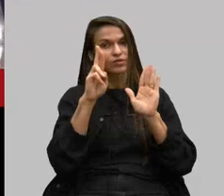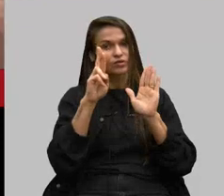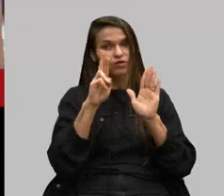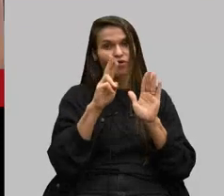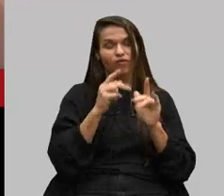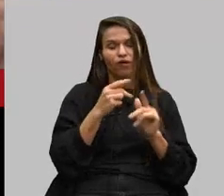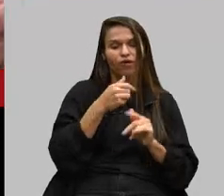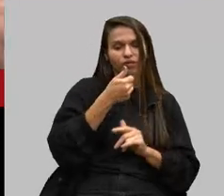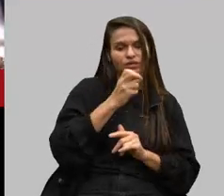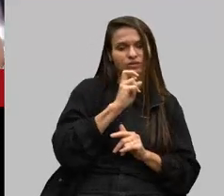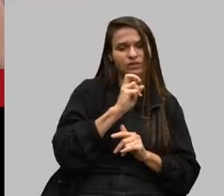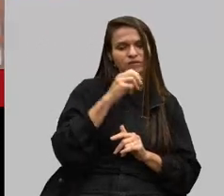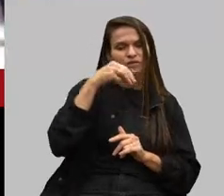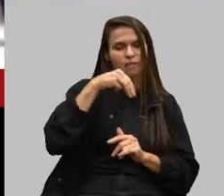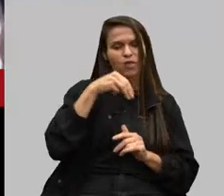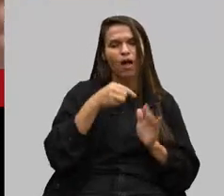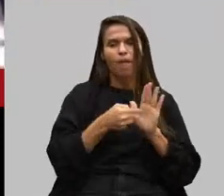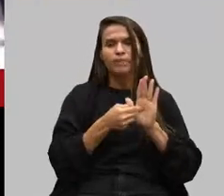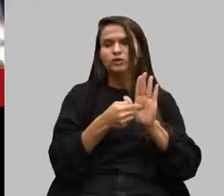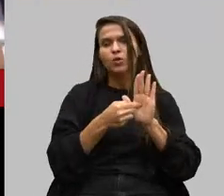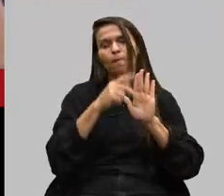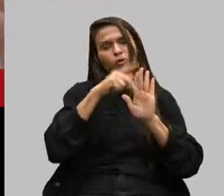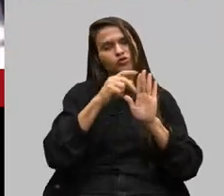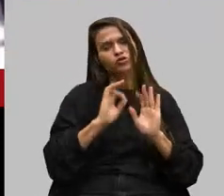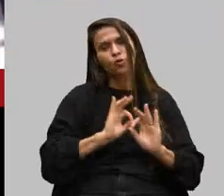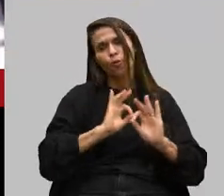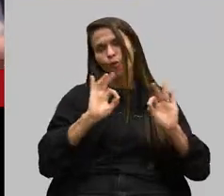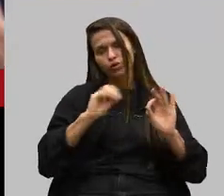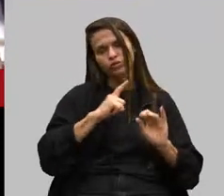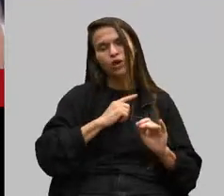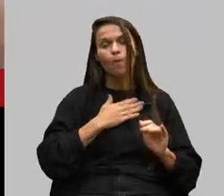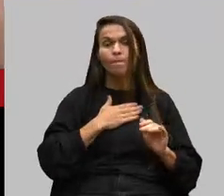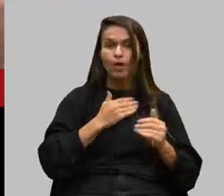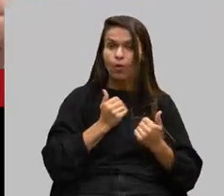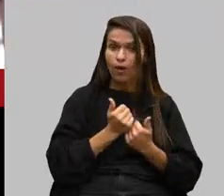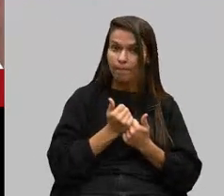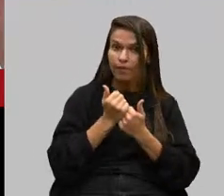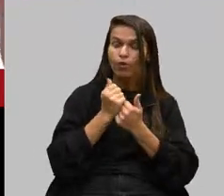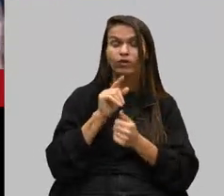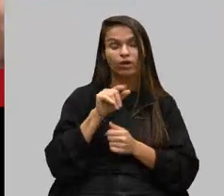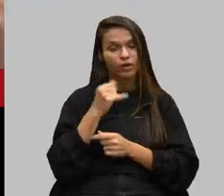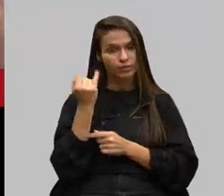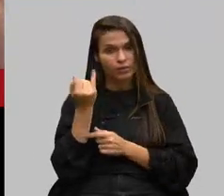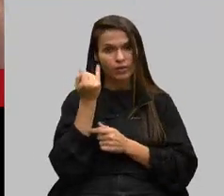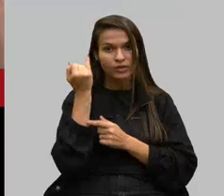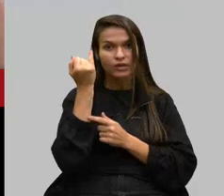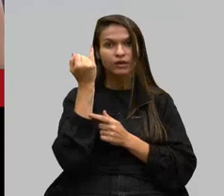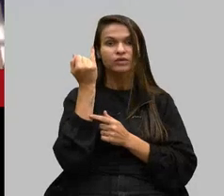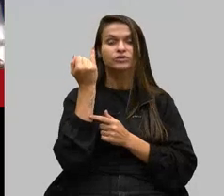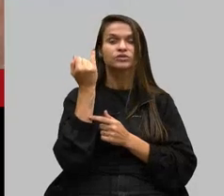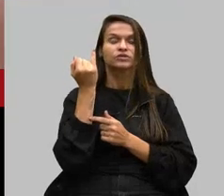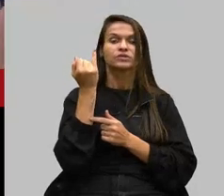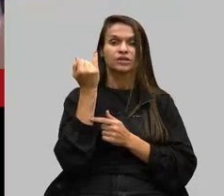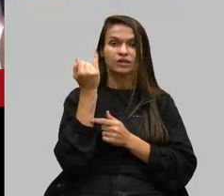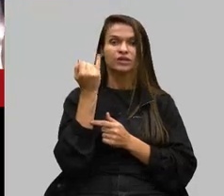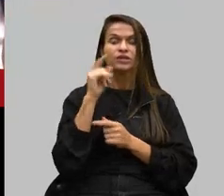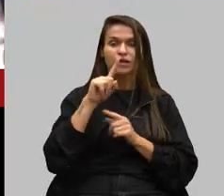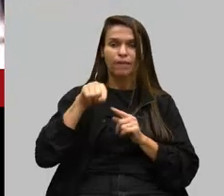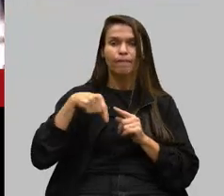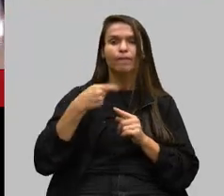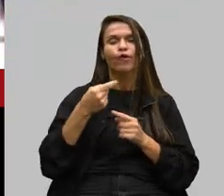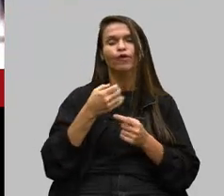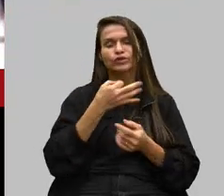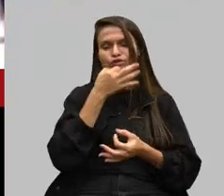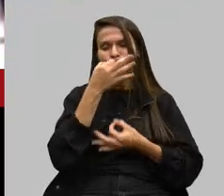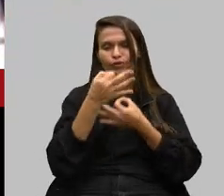minutos apresentando um projeto ótimo que tem todo o meu apoio que é muito importante eh que depois seor justificou